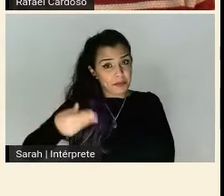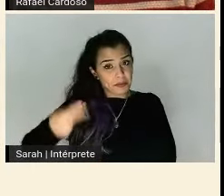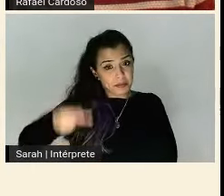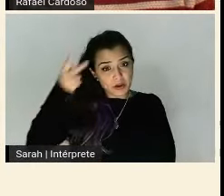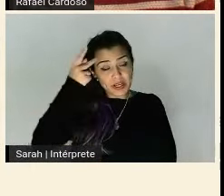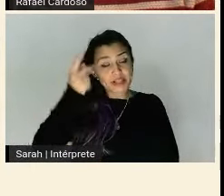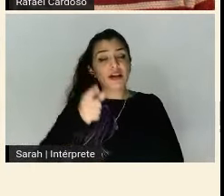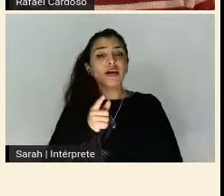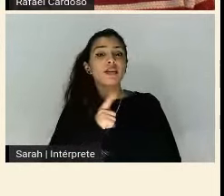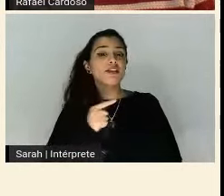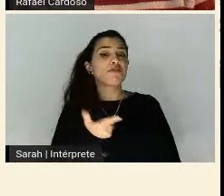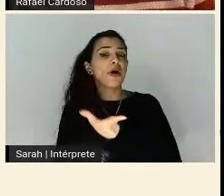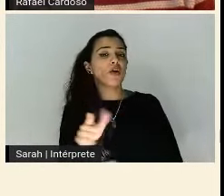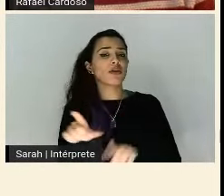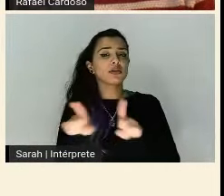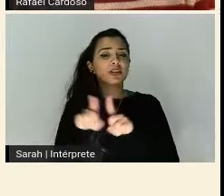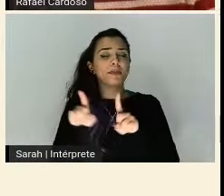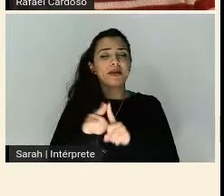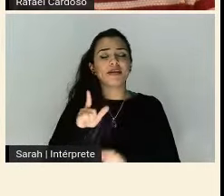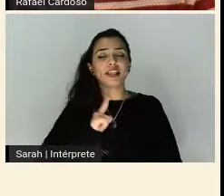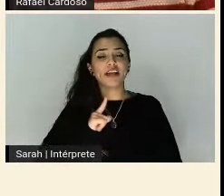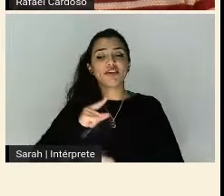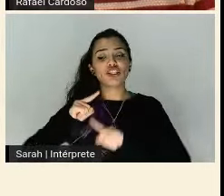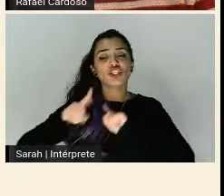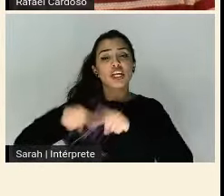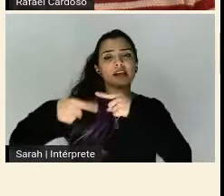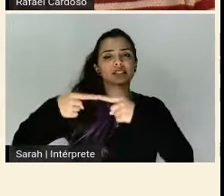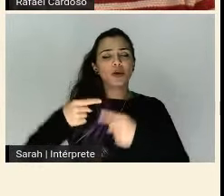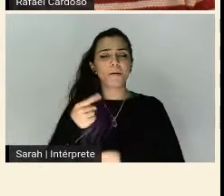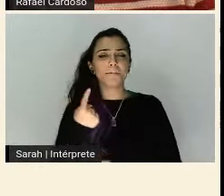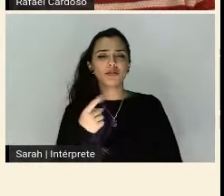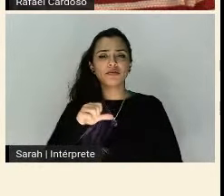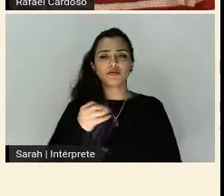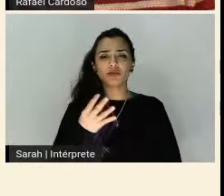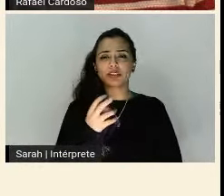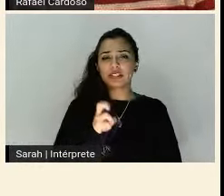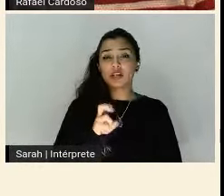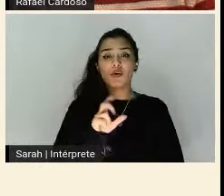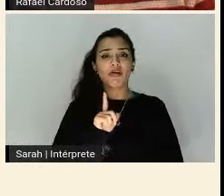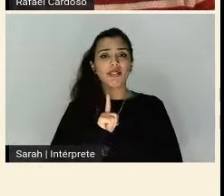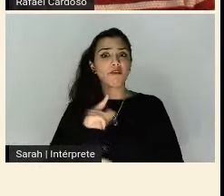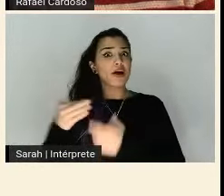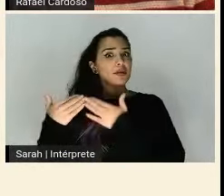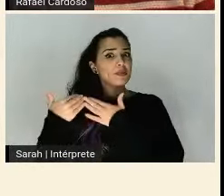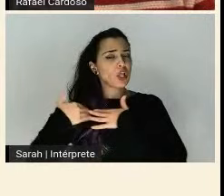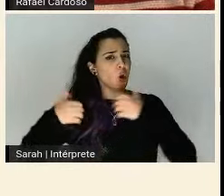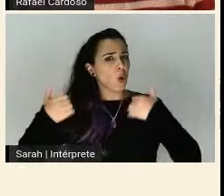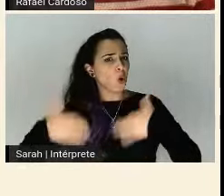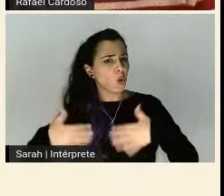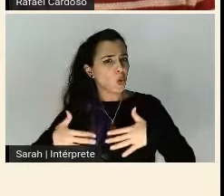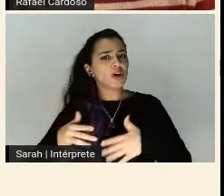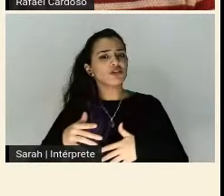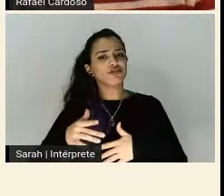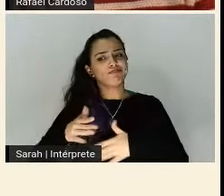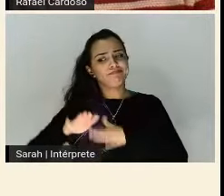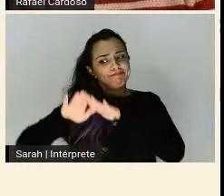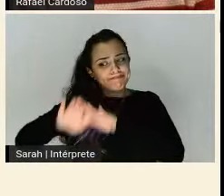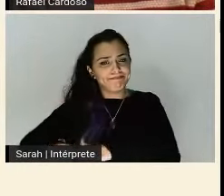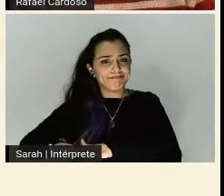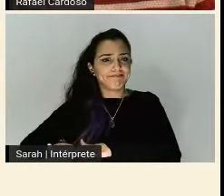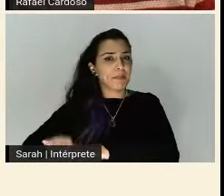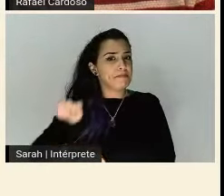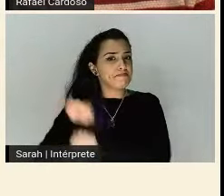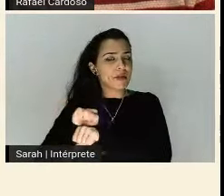de geração de 1945, a qual foi responsável não somente por enterrar os ossos da semana, mas também